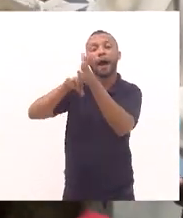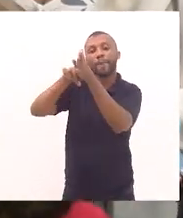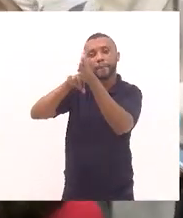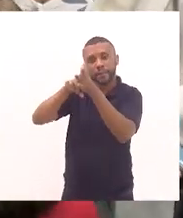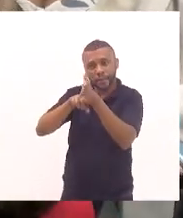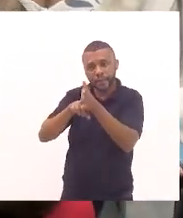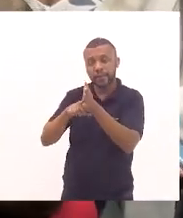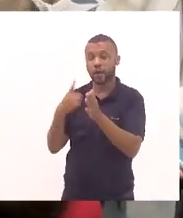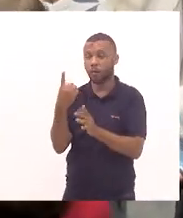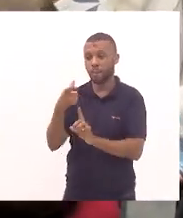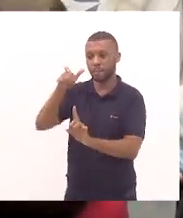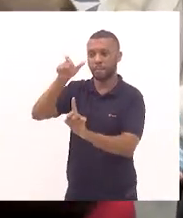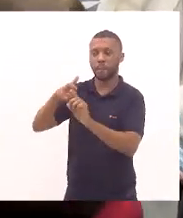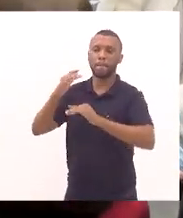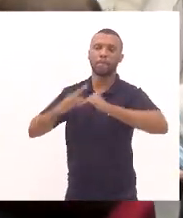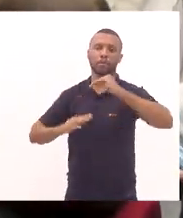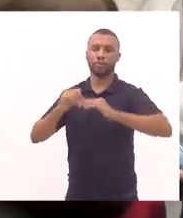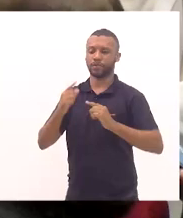um perito.